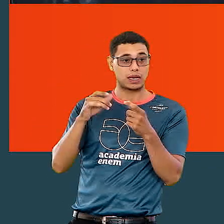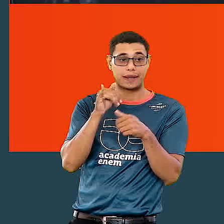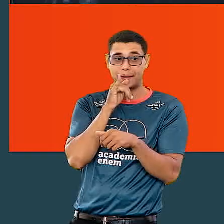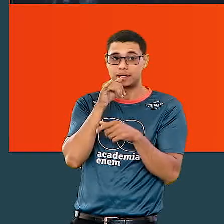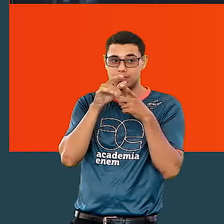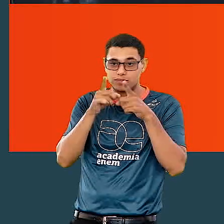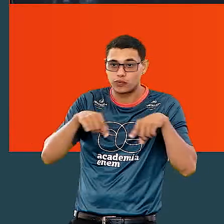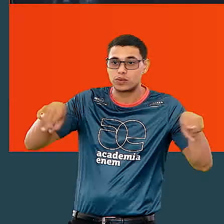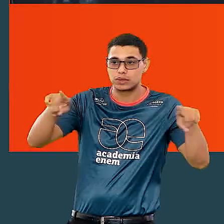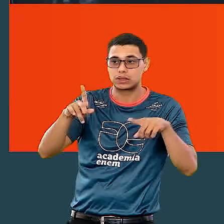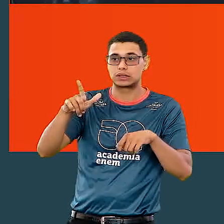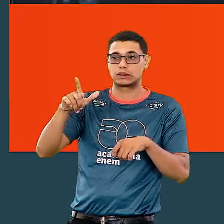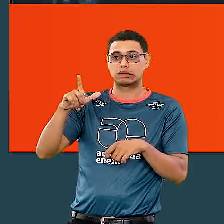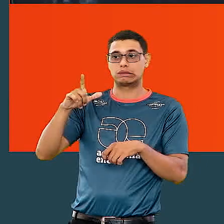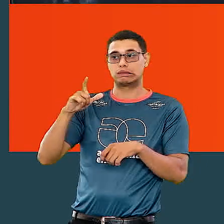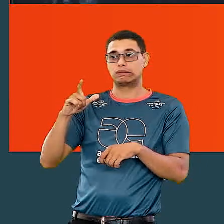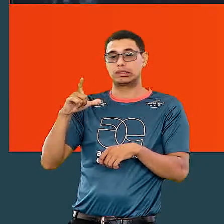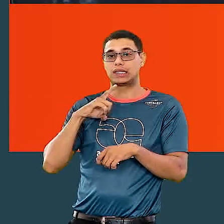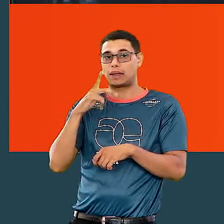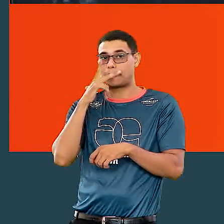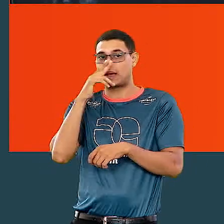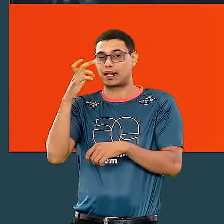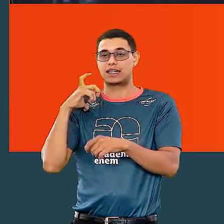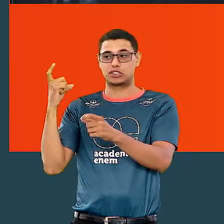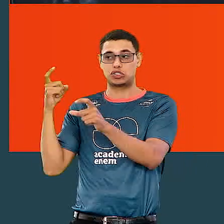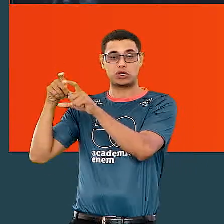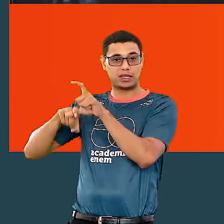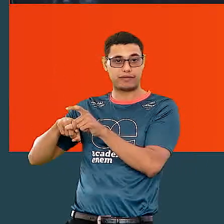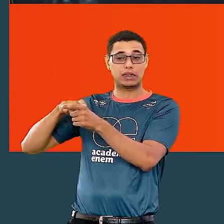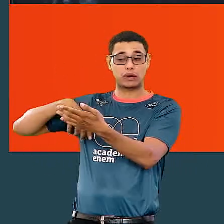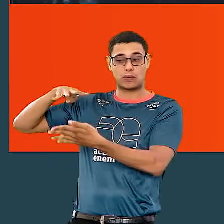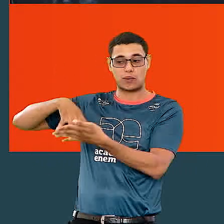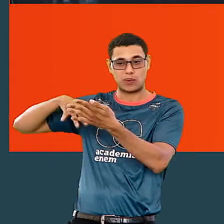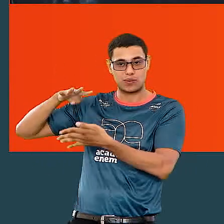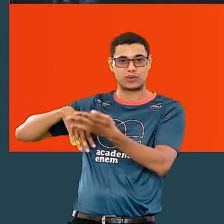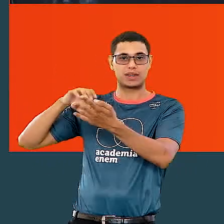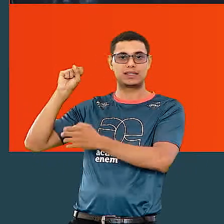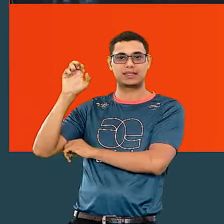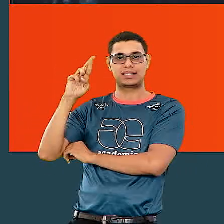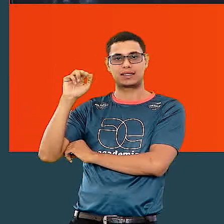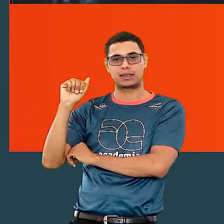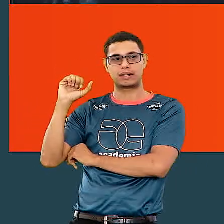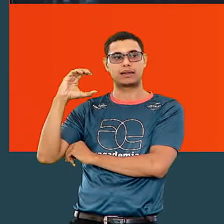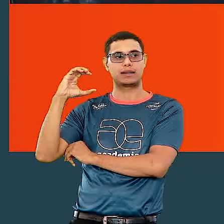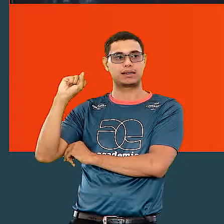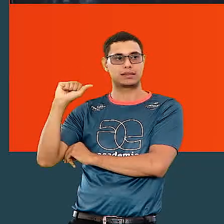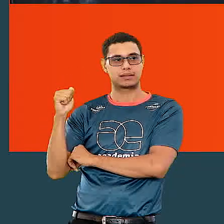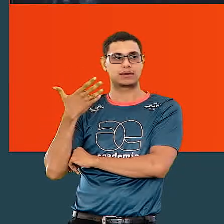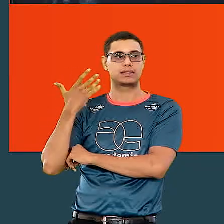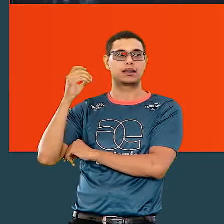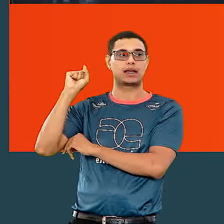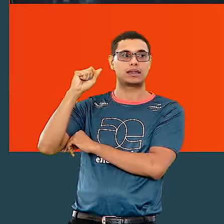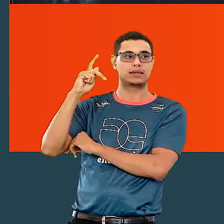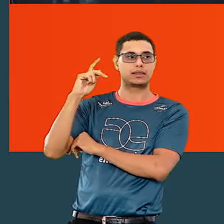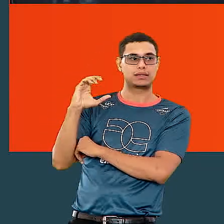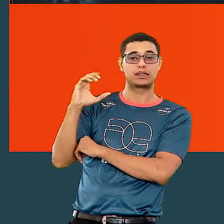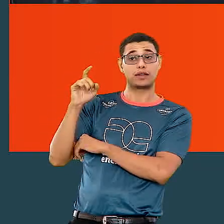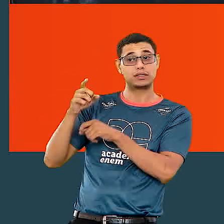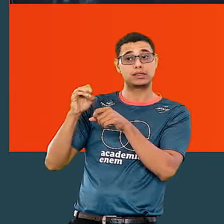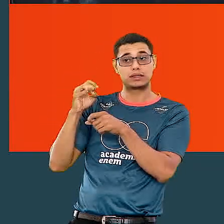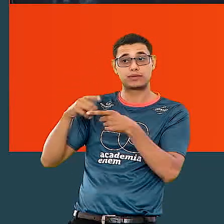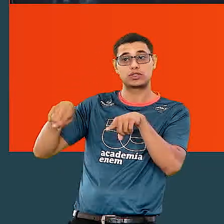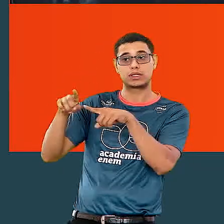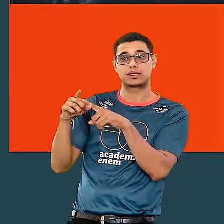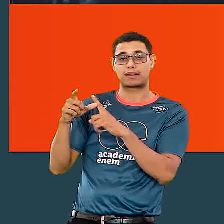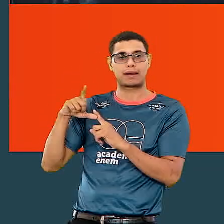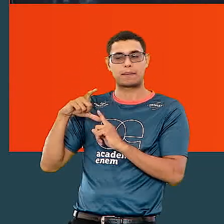né? Sujo no Serasa, no SPC. Você aí que é veaco. Tá certo? Você